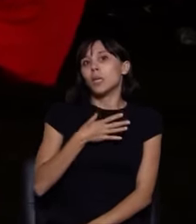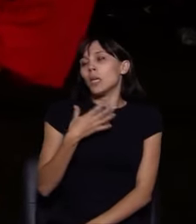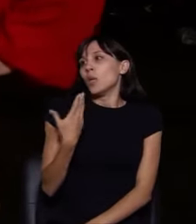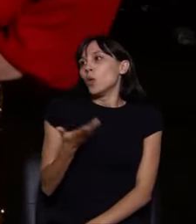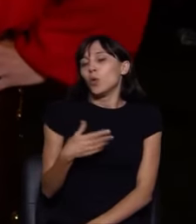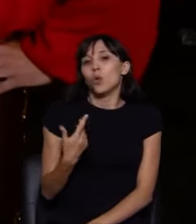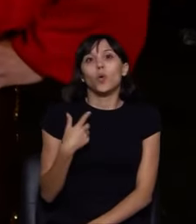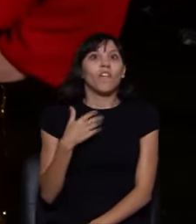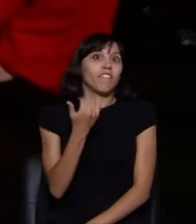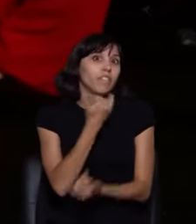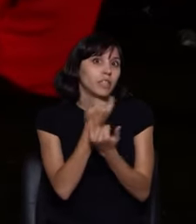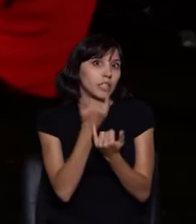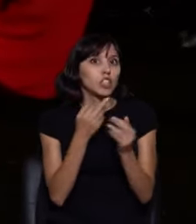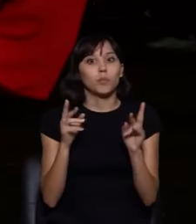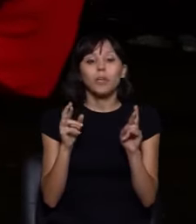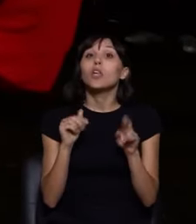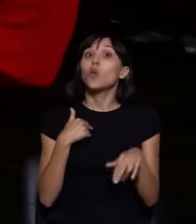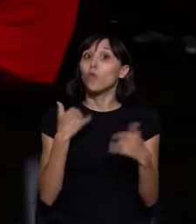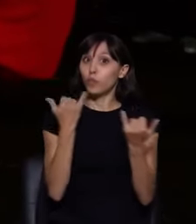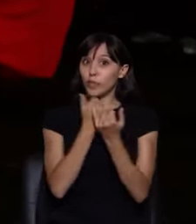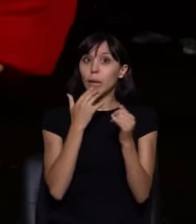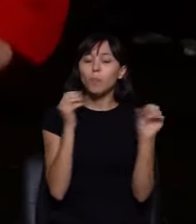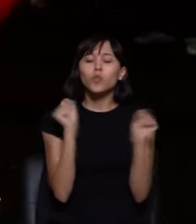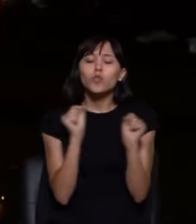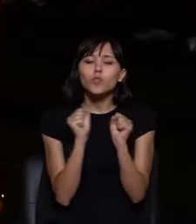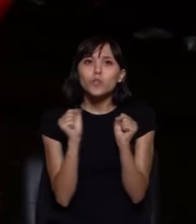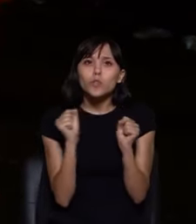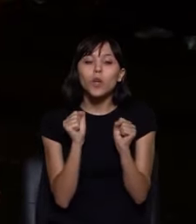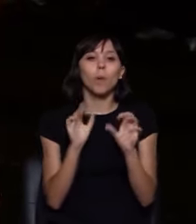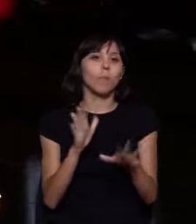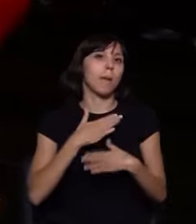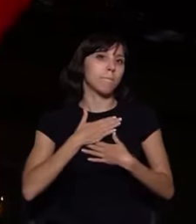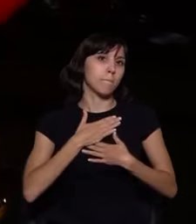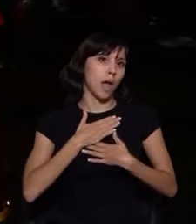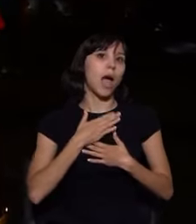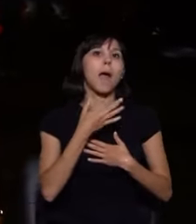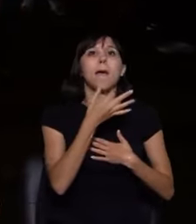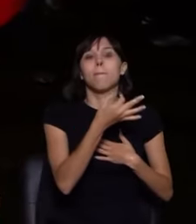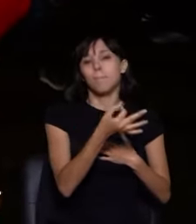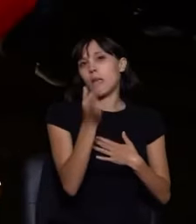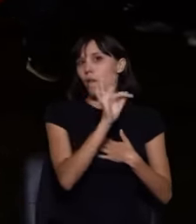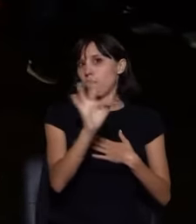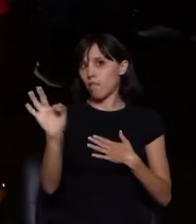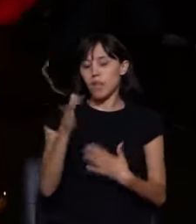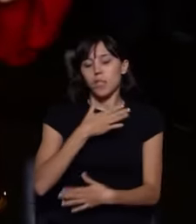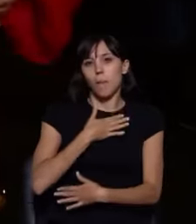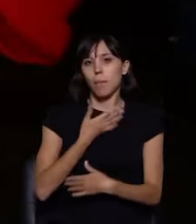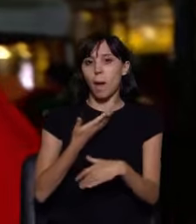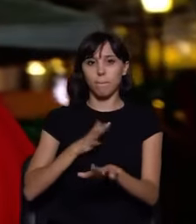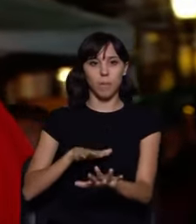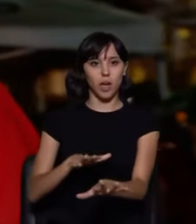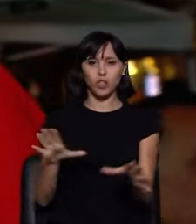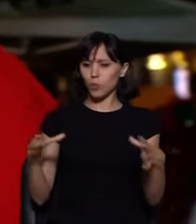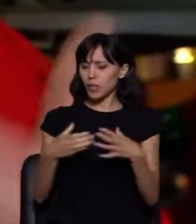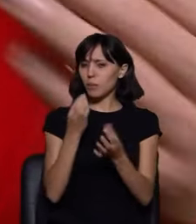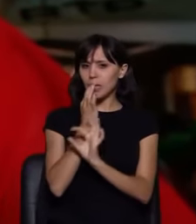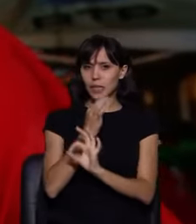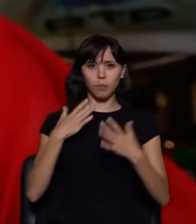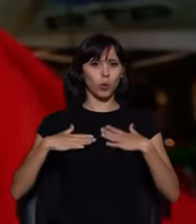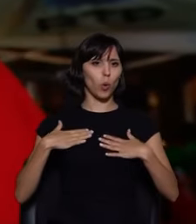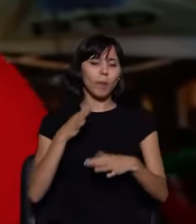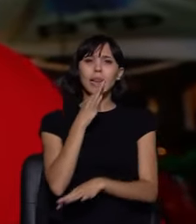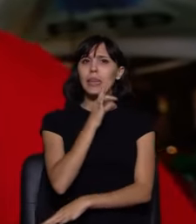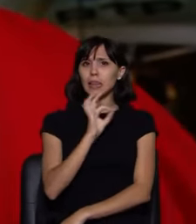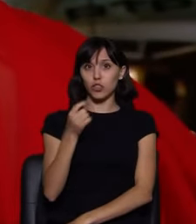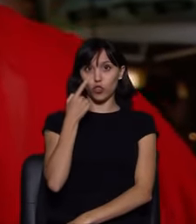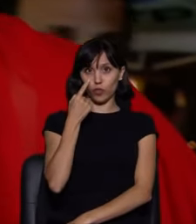muito expectante. Muito feliz, está muito frio, mas estou muito feliz, adoro a Penha, adoro a nossa marcha, acho que temos uma equipa incrível, os figurinos lindos, podem ver